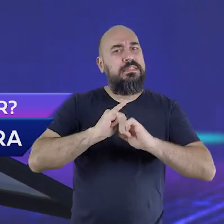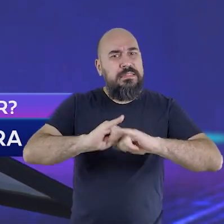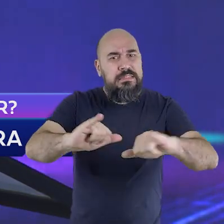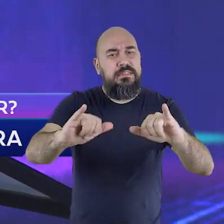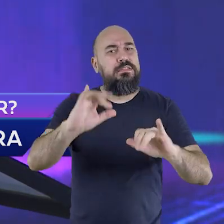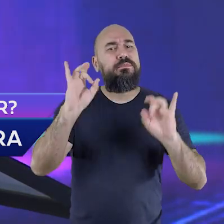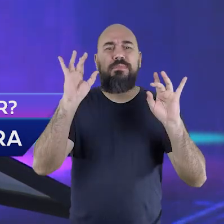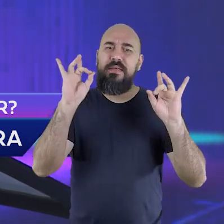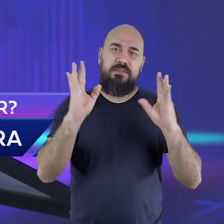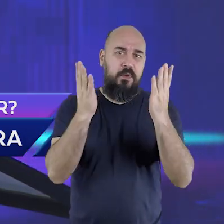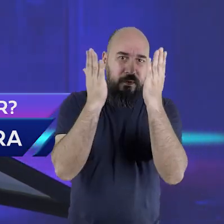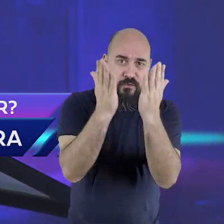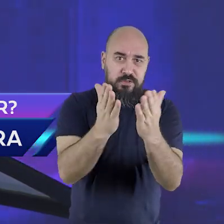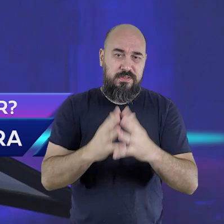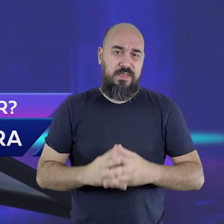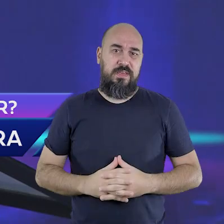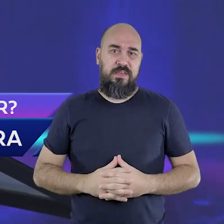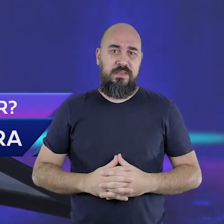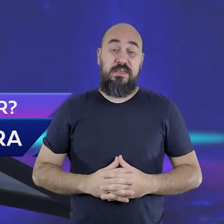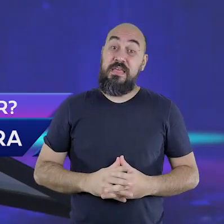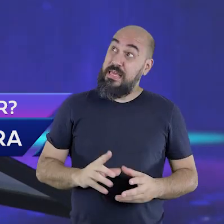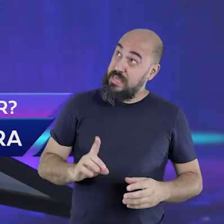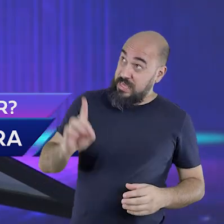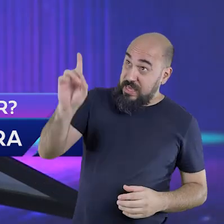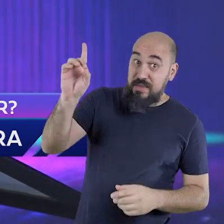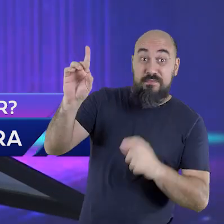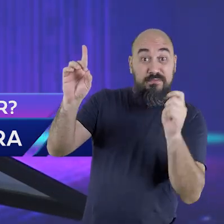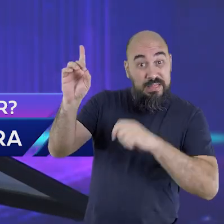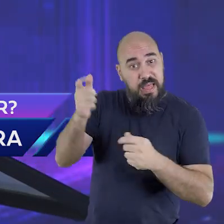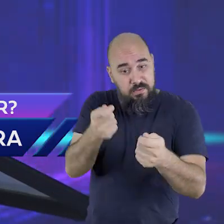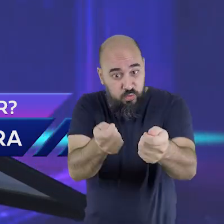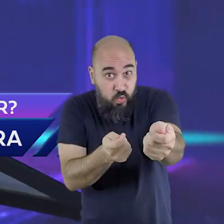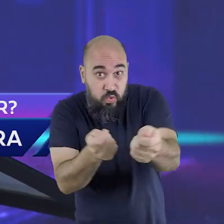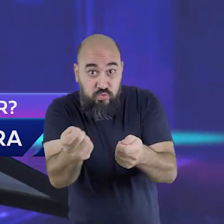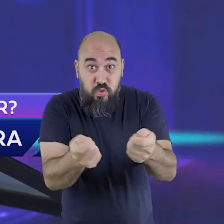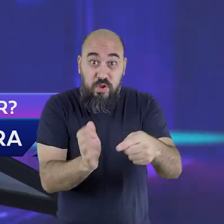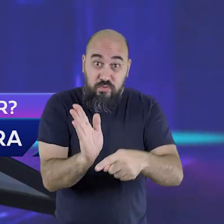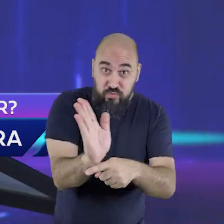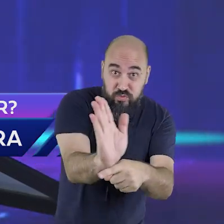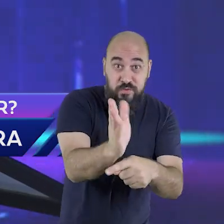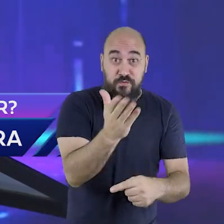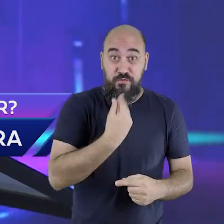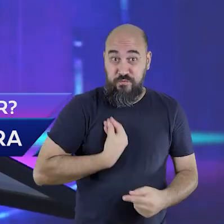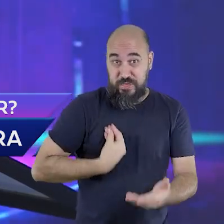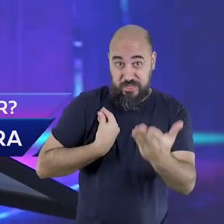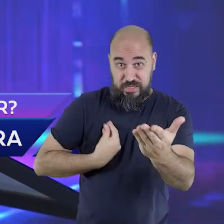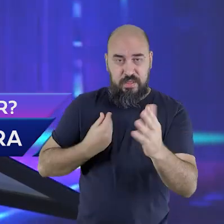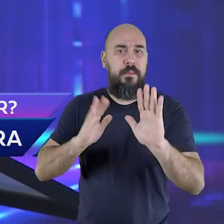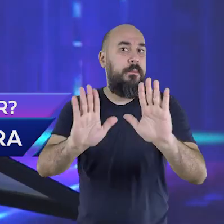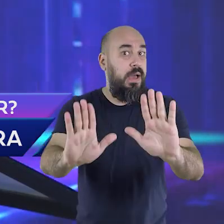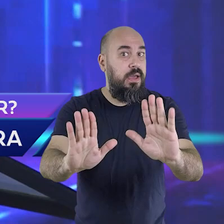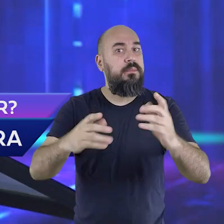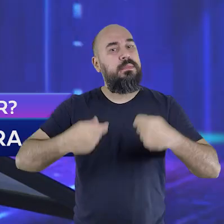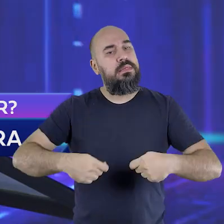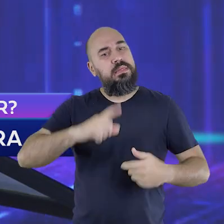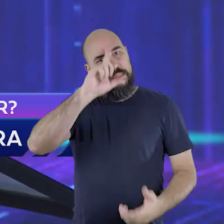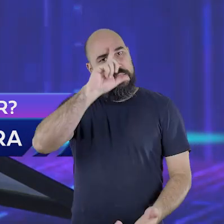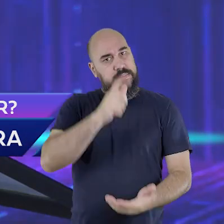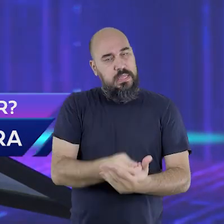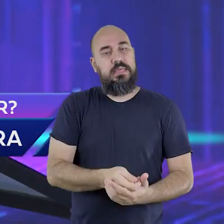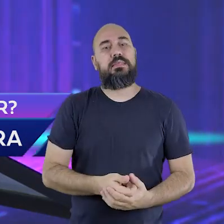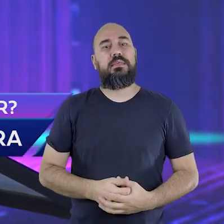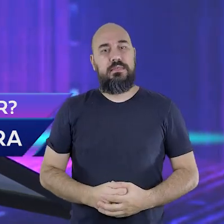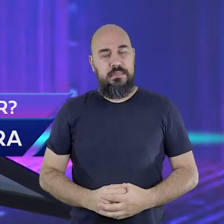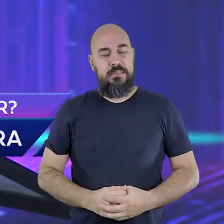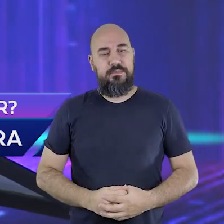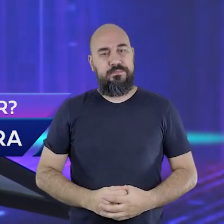toda a história e pode controlar também a sua vida. Mas para isso, você precisa tomar uma decisão. Eu sempre gosto